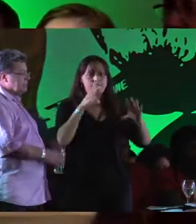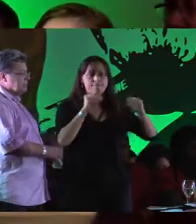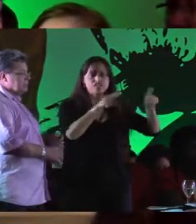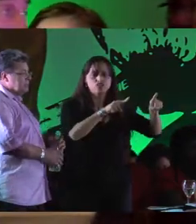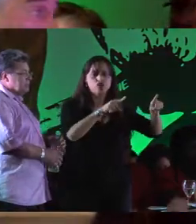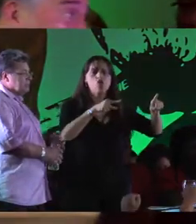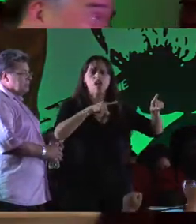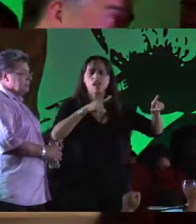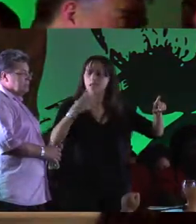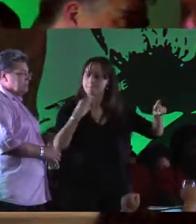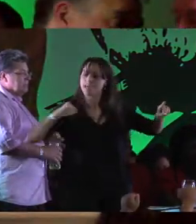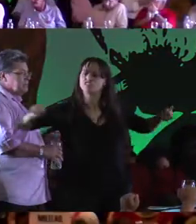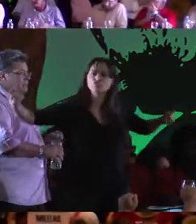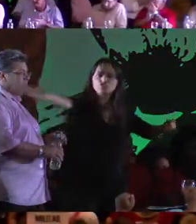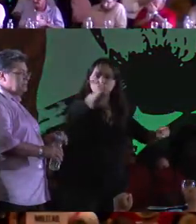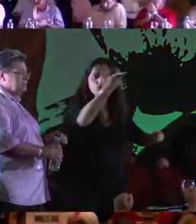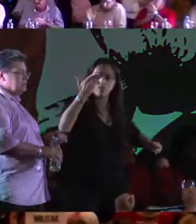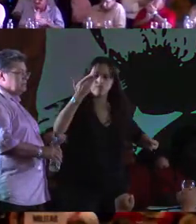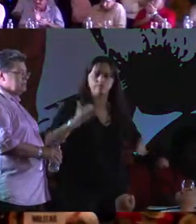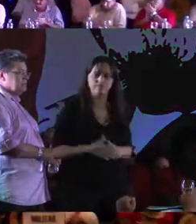comigo.